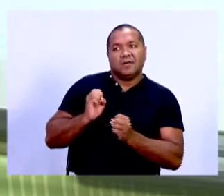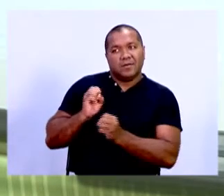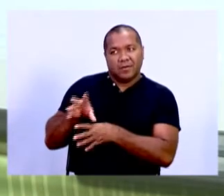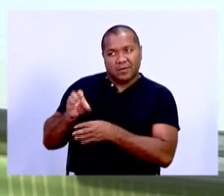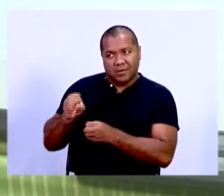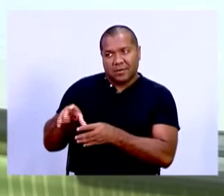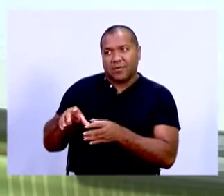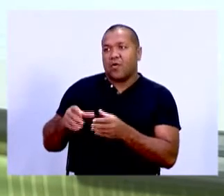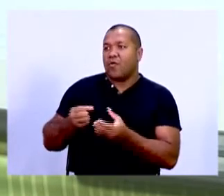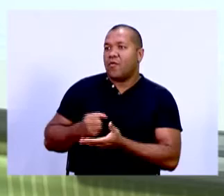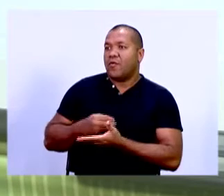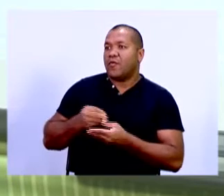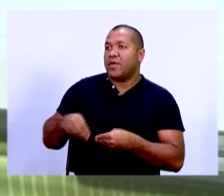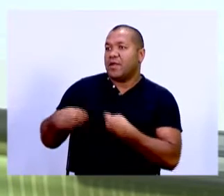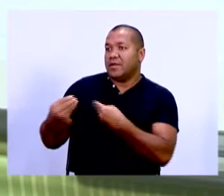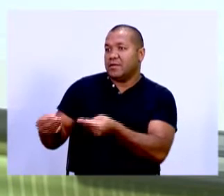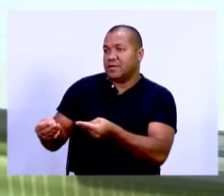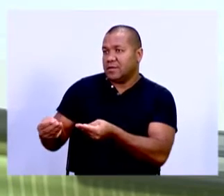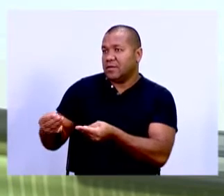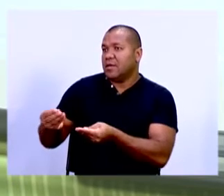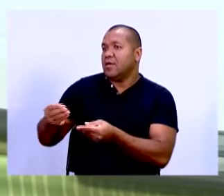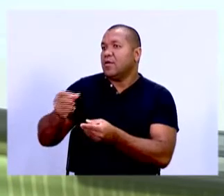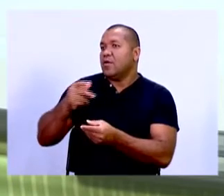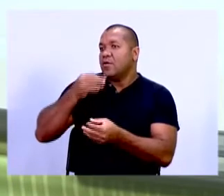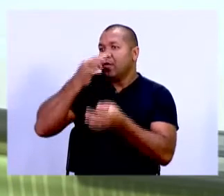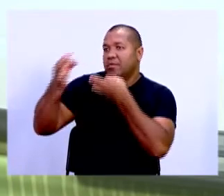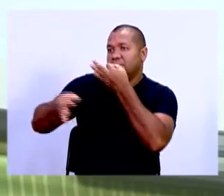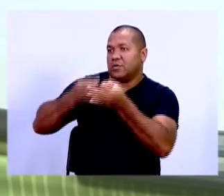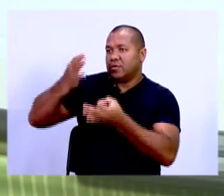oferecer melhorias para o cliente